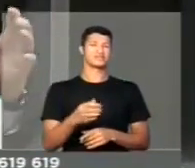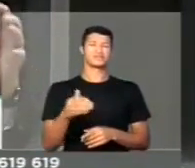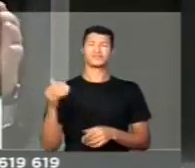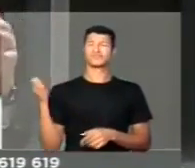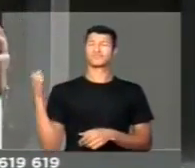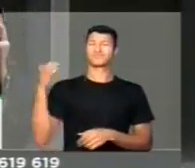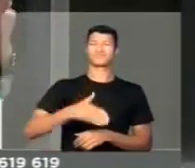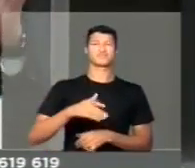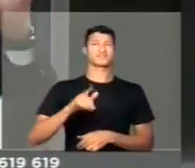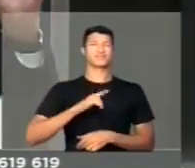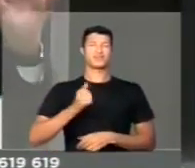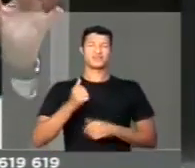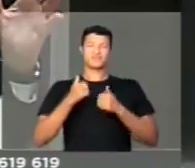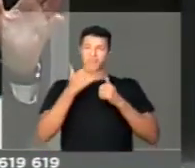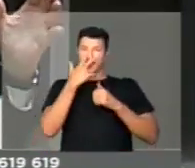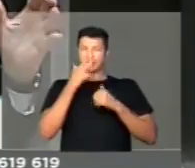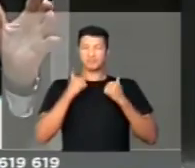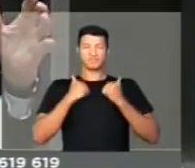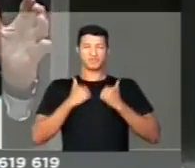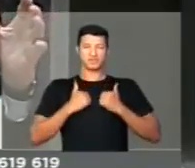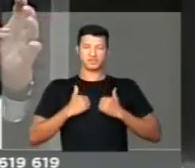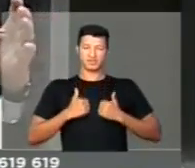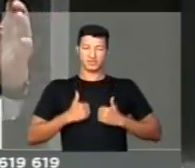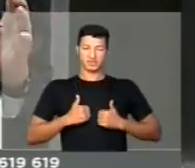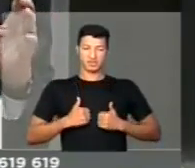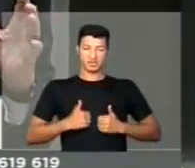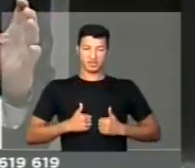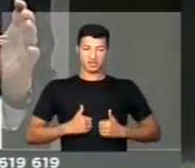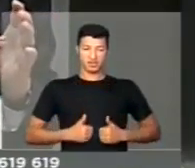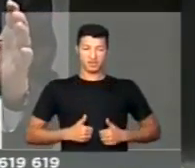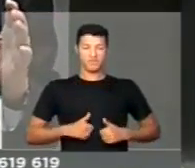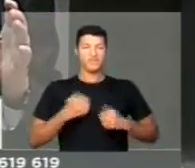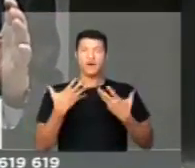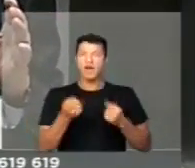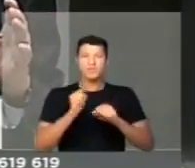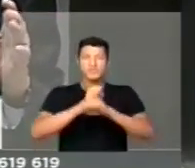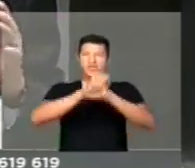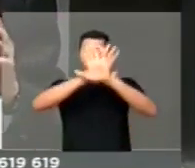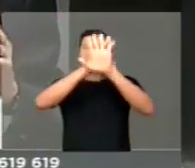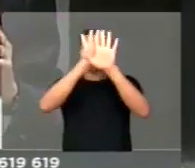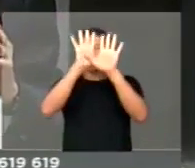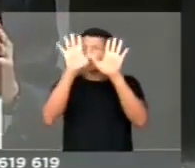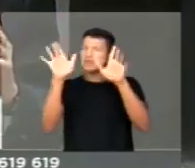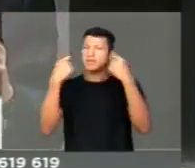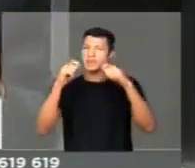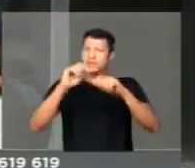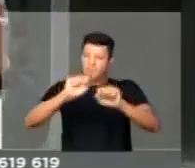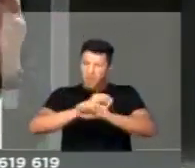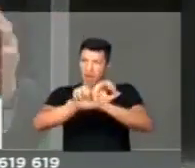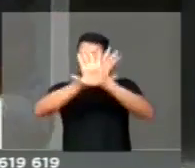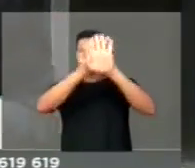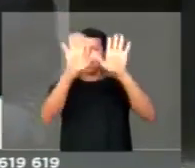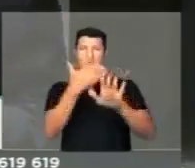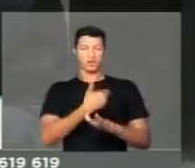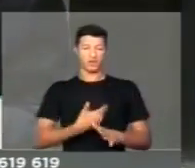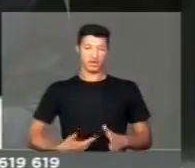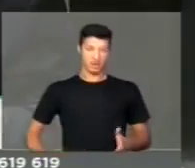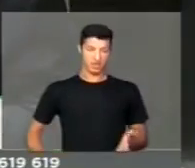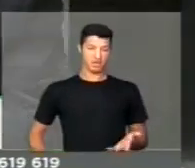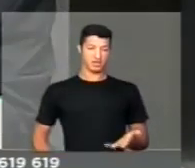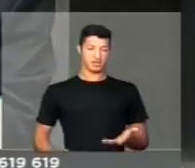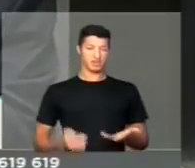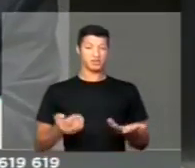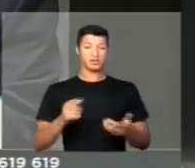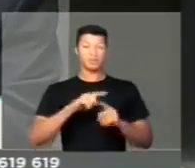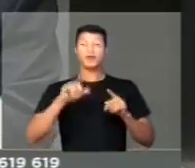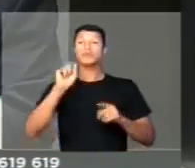essa mansidão. Precisamos aumentar a transparência, precisamos aumentar a governança,